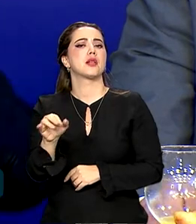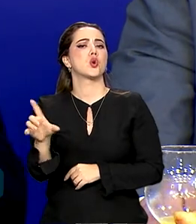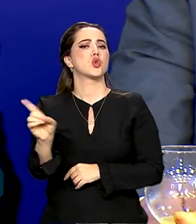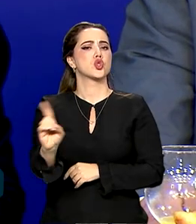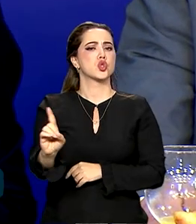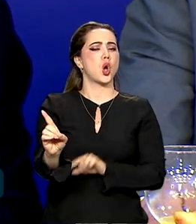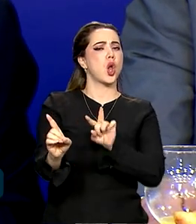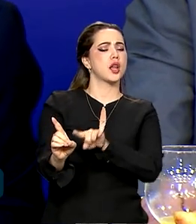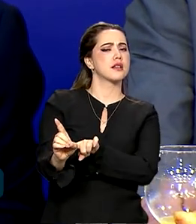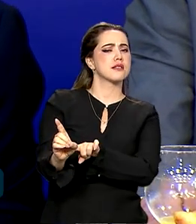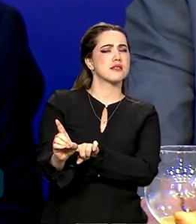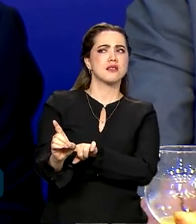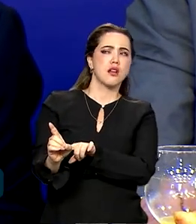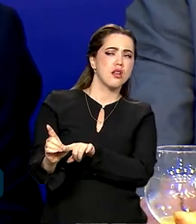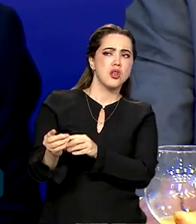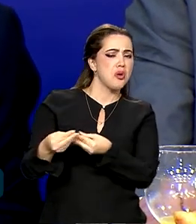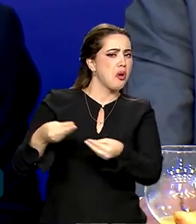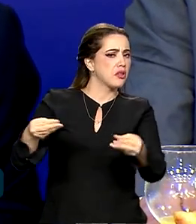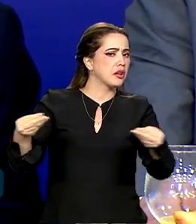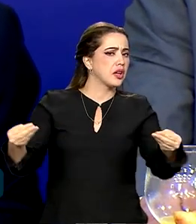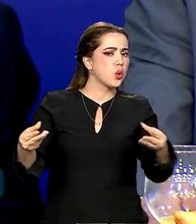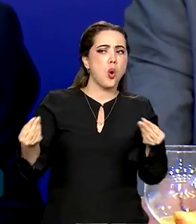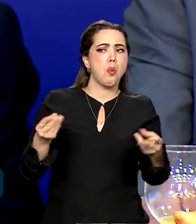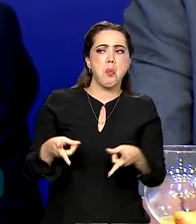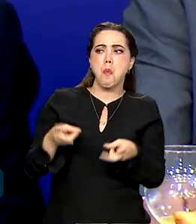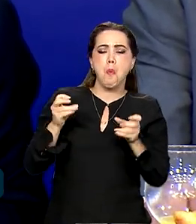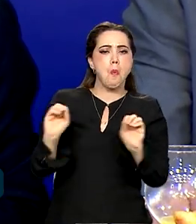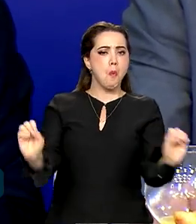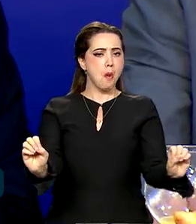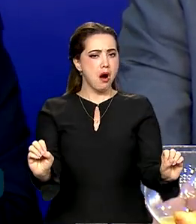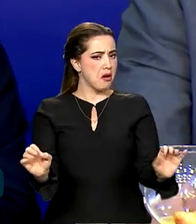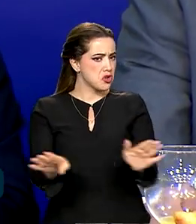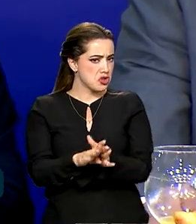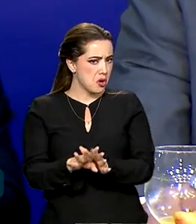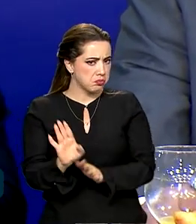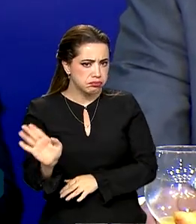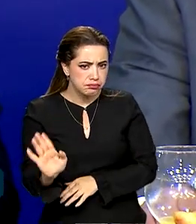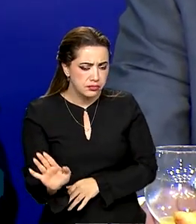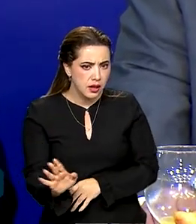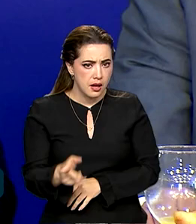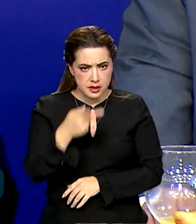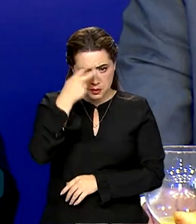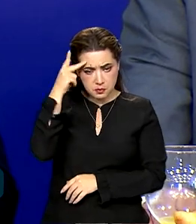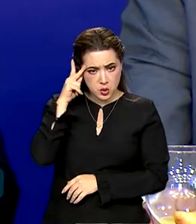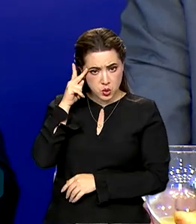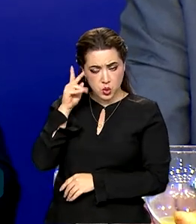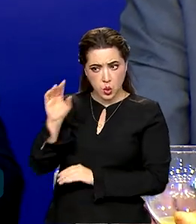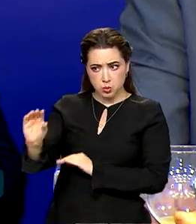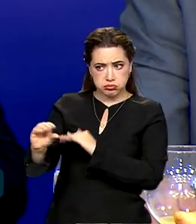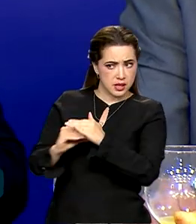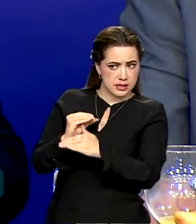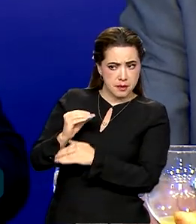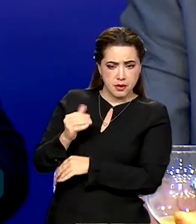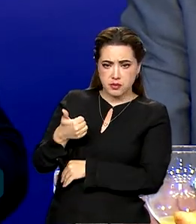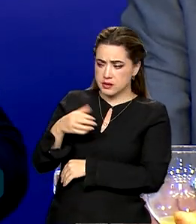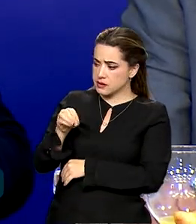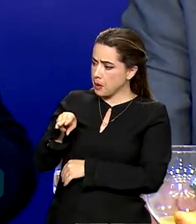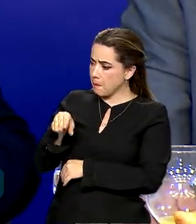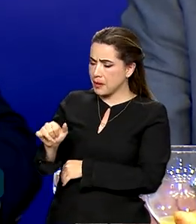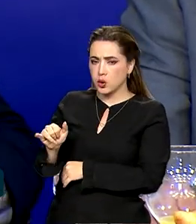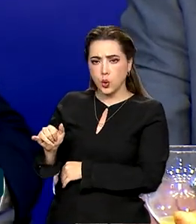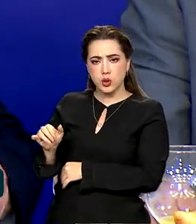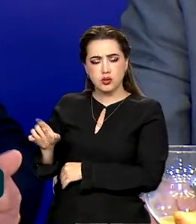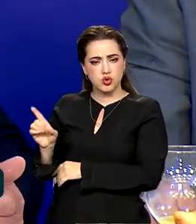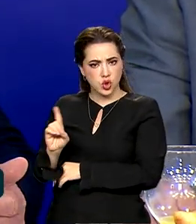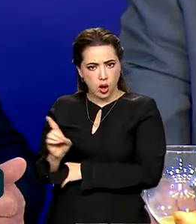tão desperto que ninguém tem notado. Porque ninguém tem noção de ter recebido 100 bilhões ainda. E nós